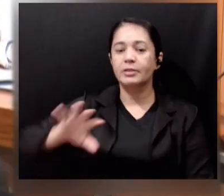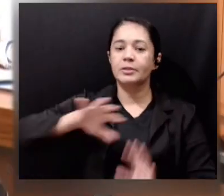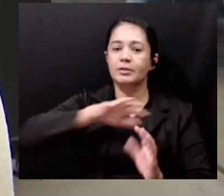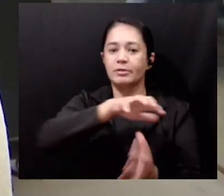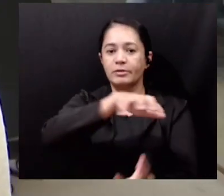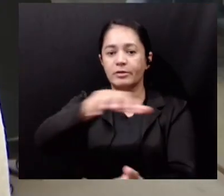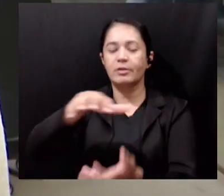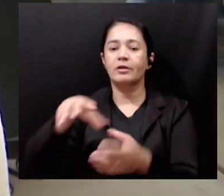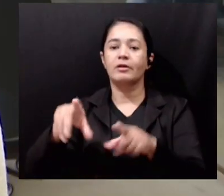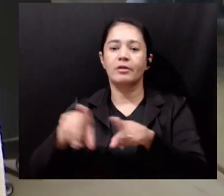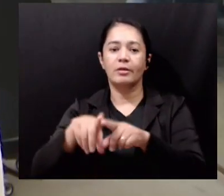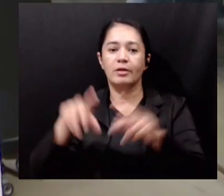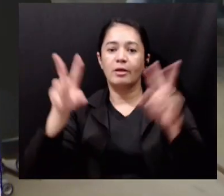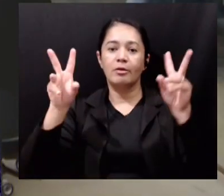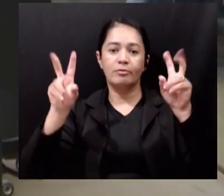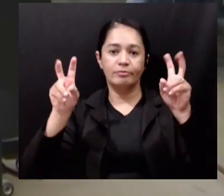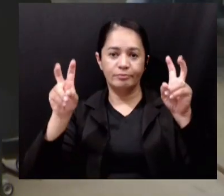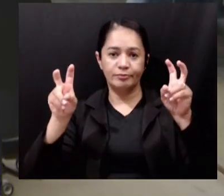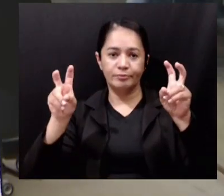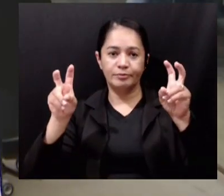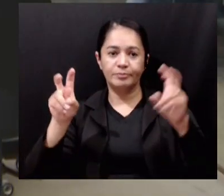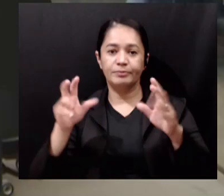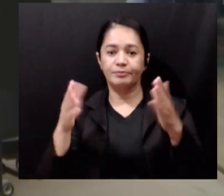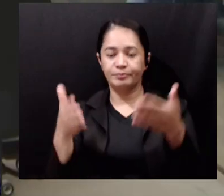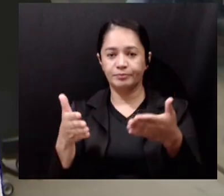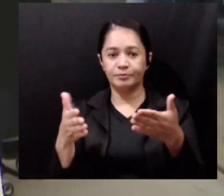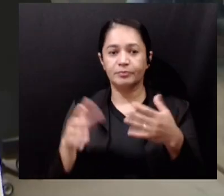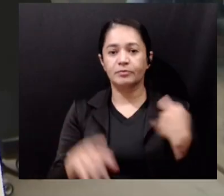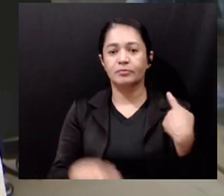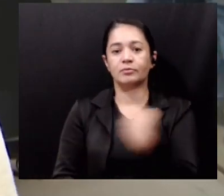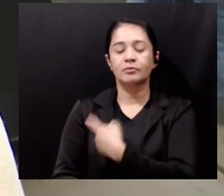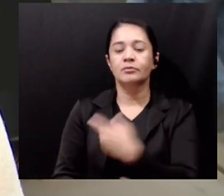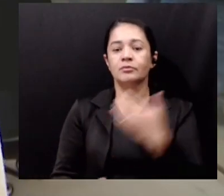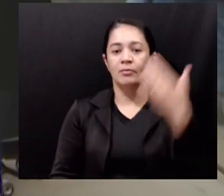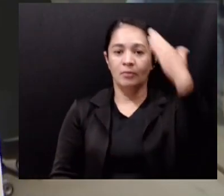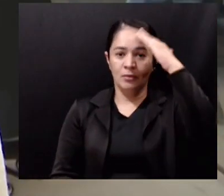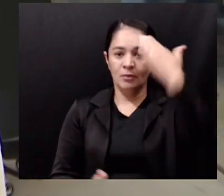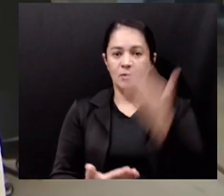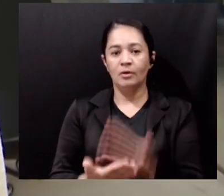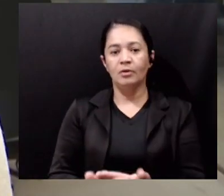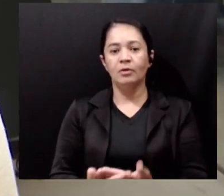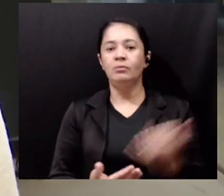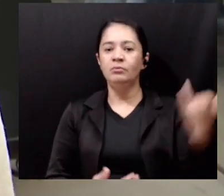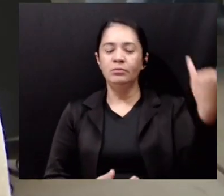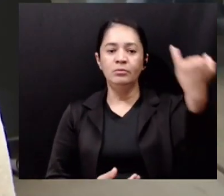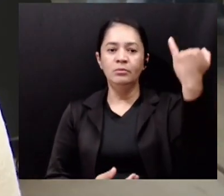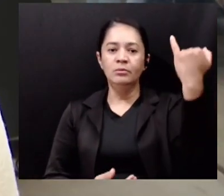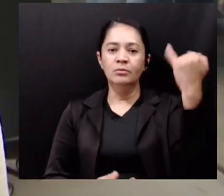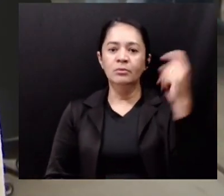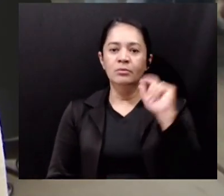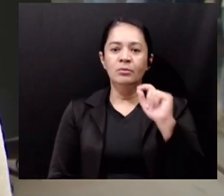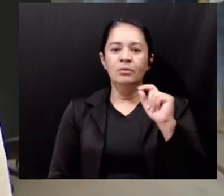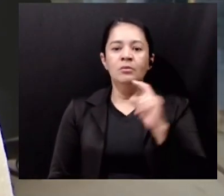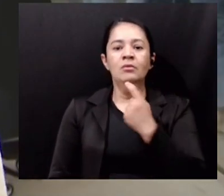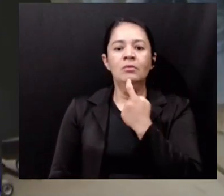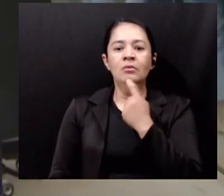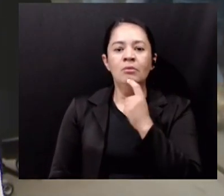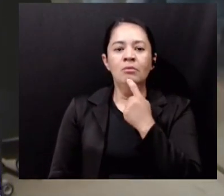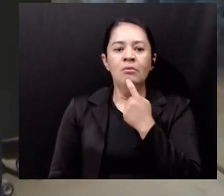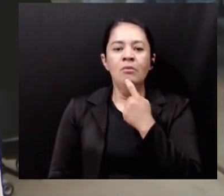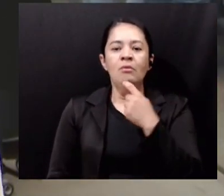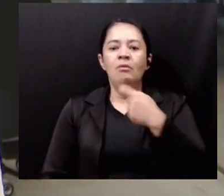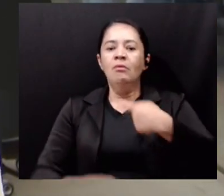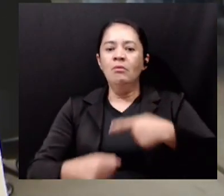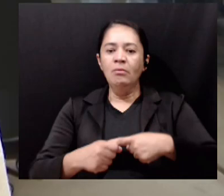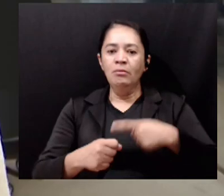à temática. A gente acredita que é importante trazer essa discussão para a cidade de Campinas, que é uma cidade que muitas vezes é referência na área